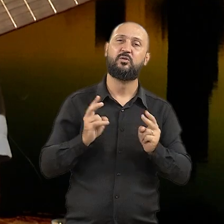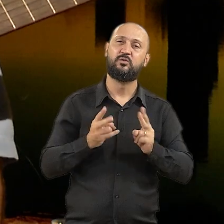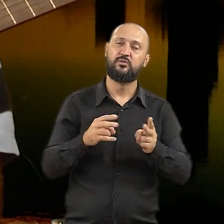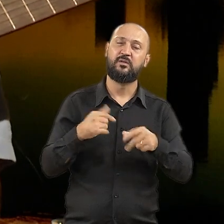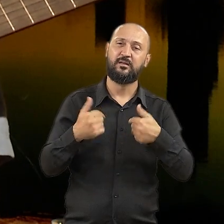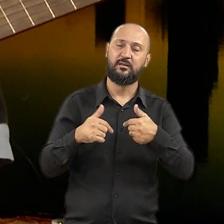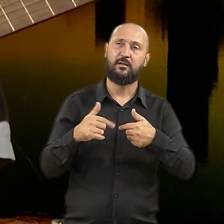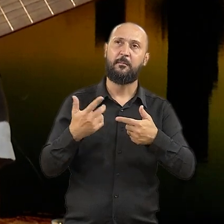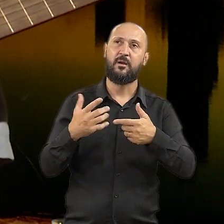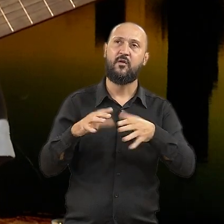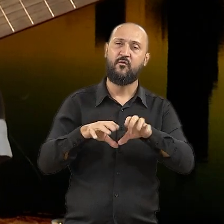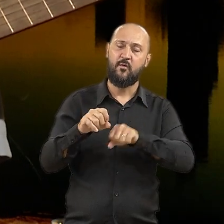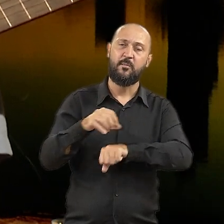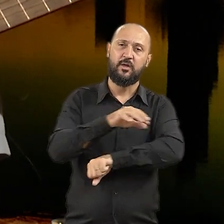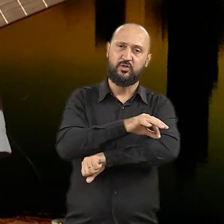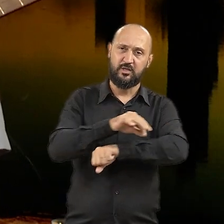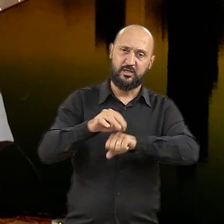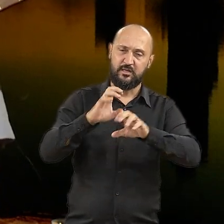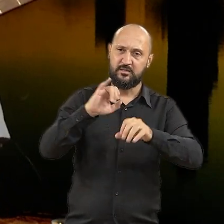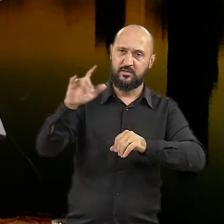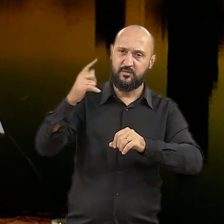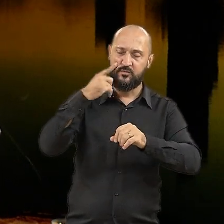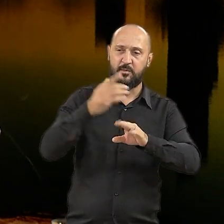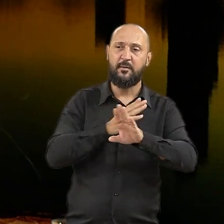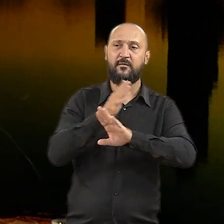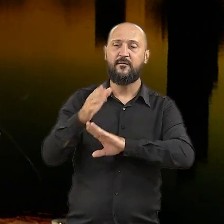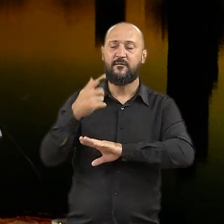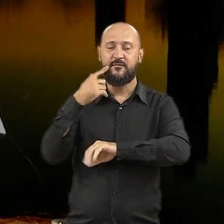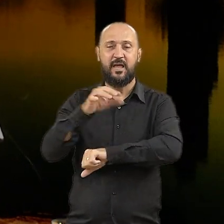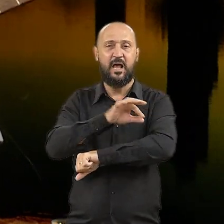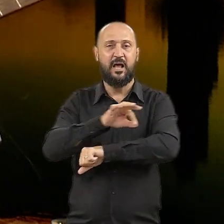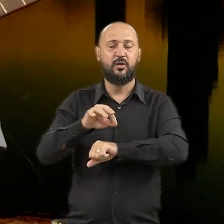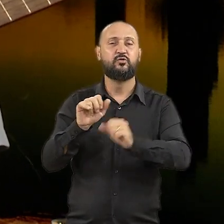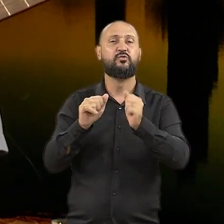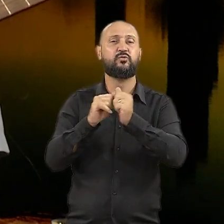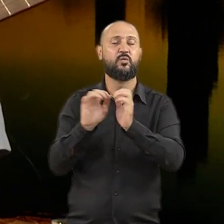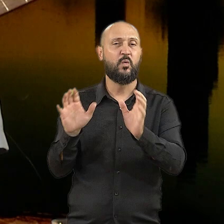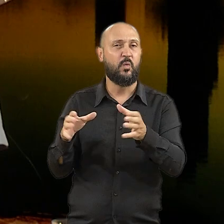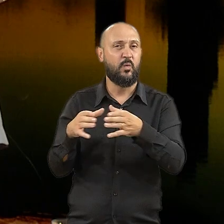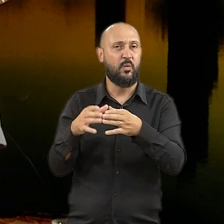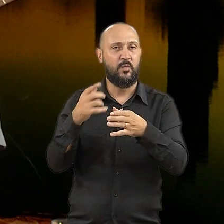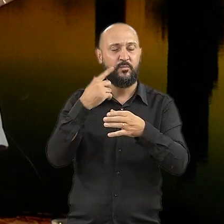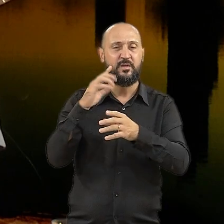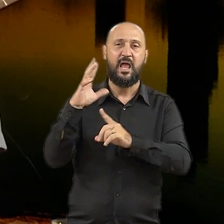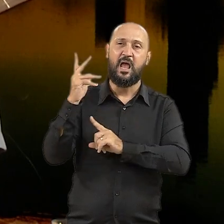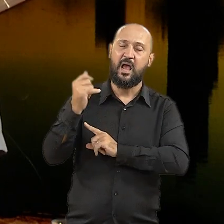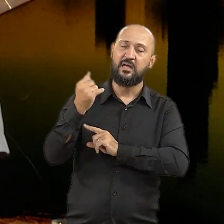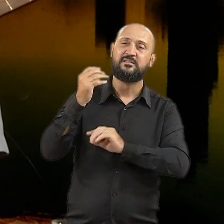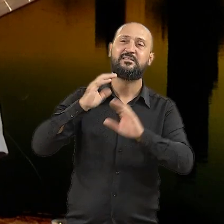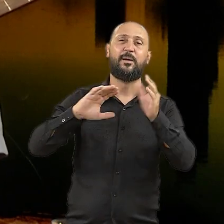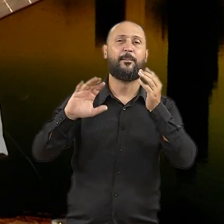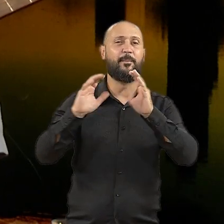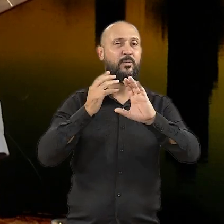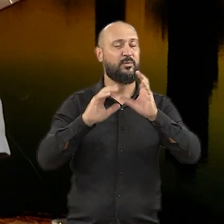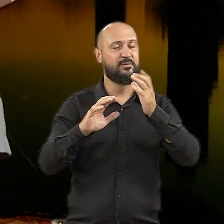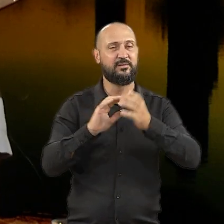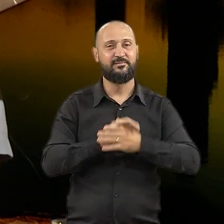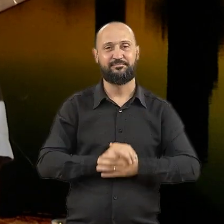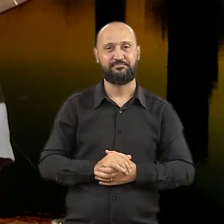sempre fiz engenharia civil, mas aí vivia na faculdade de arquitetura, na verdade, com a turma lá das artes, da